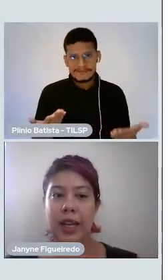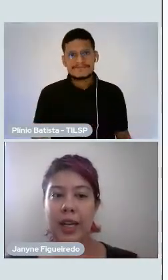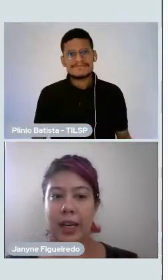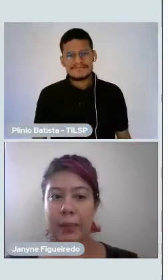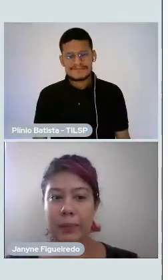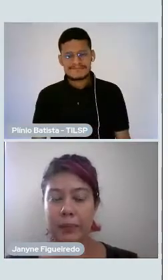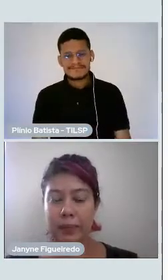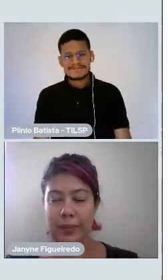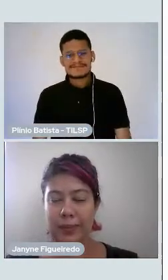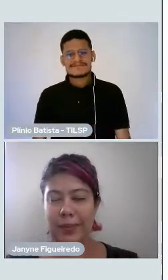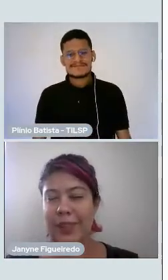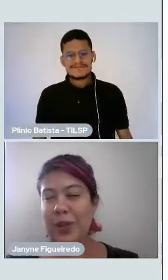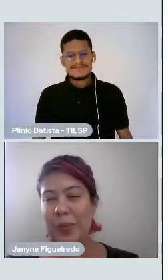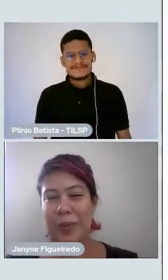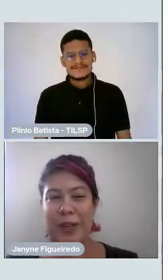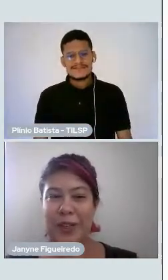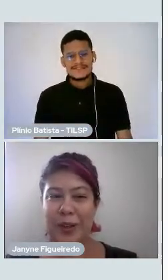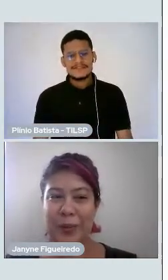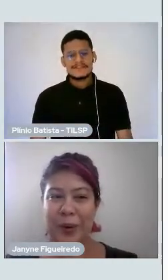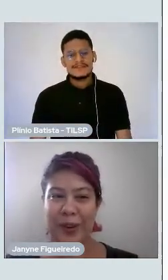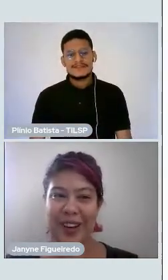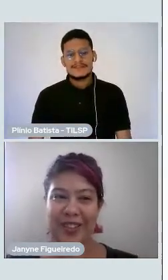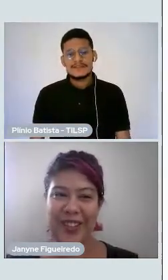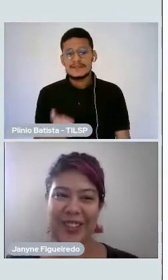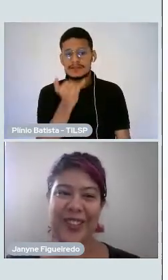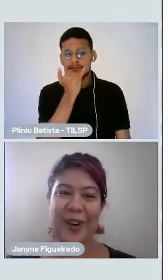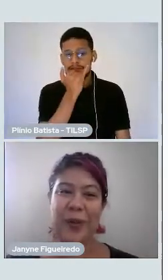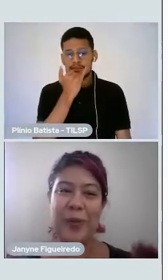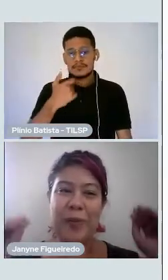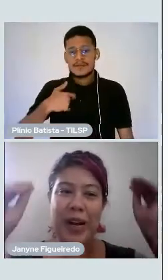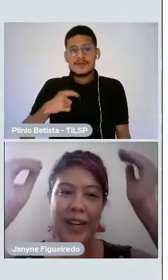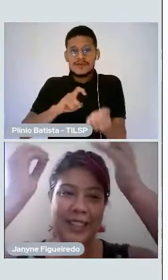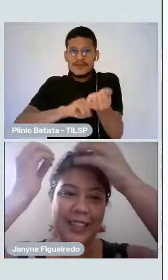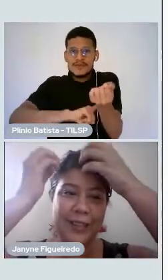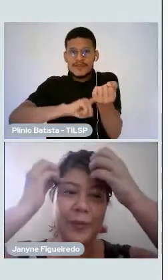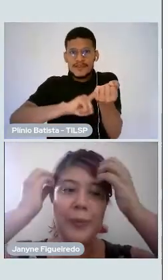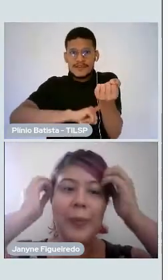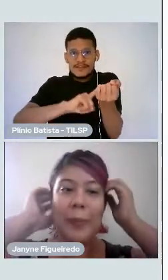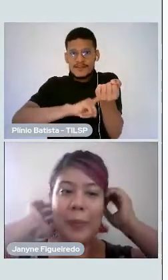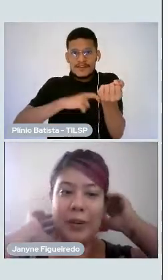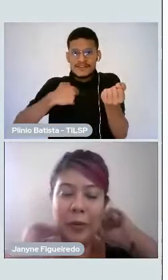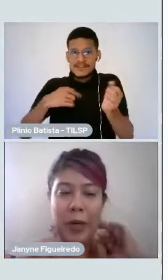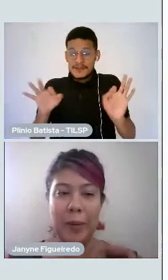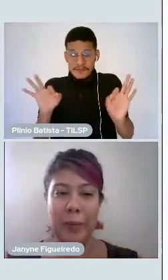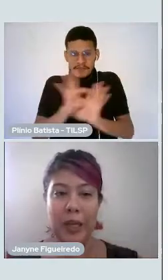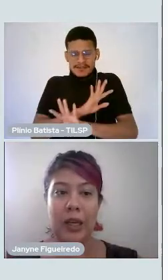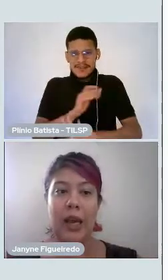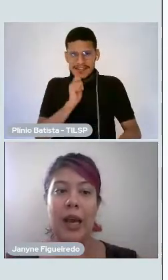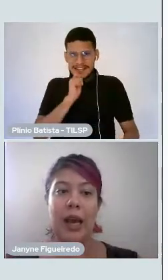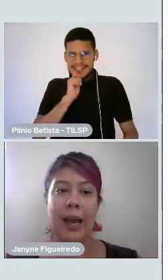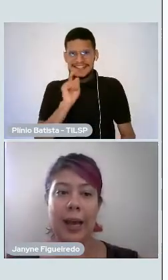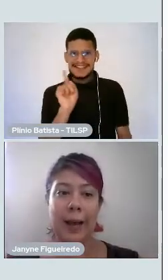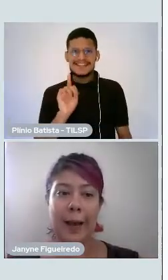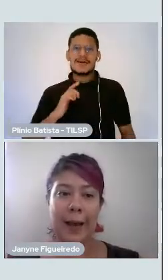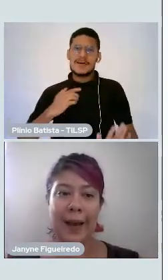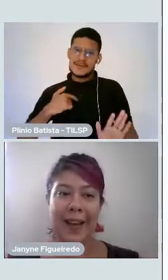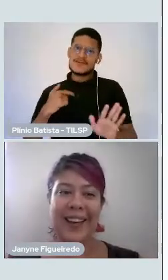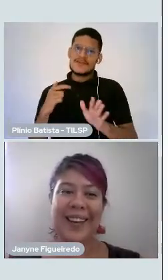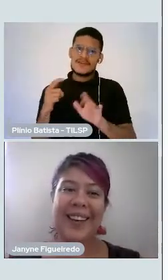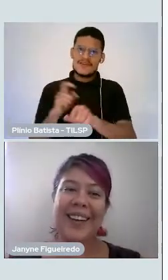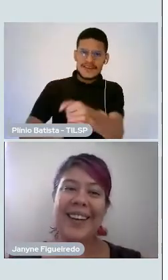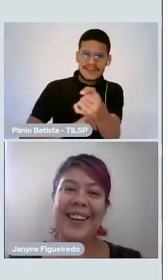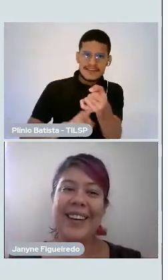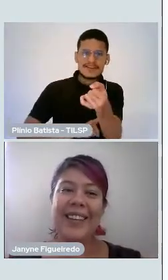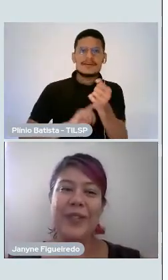a gente tem que. Desculpa, minha vida tá um pouquinho nervosa, não estava muito preparada, não. Mas vamos lá.